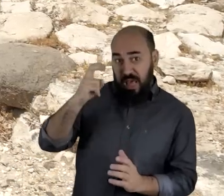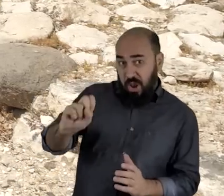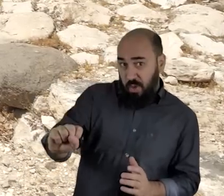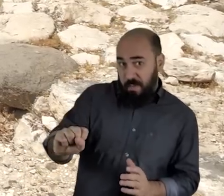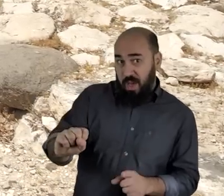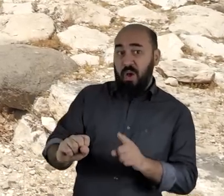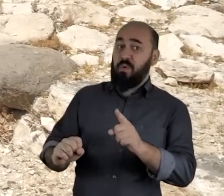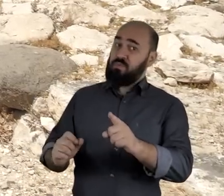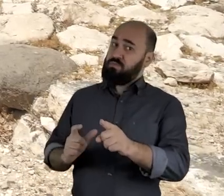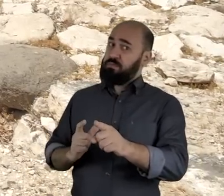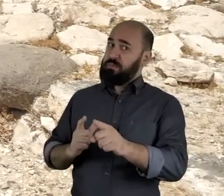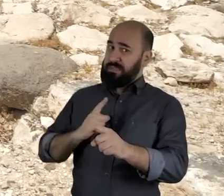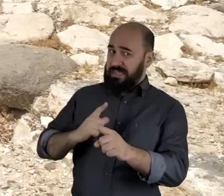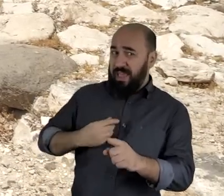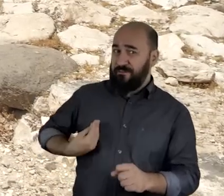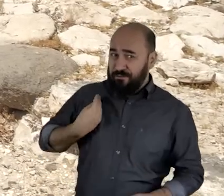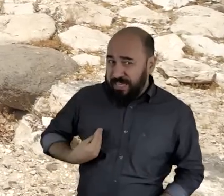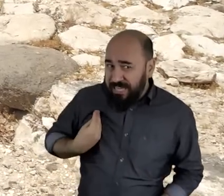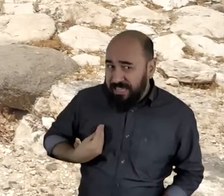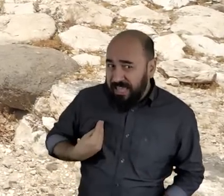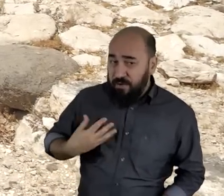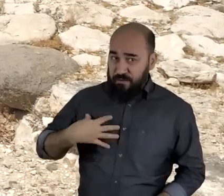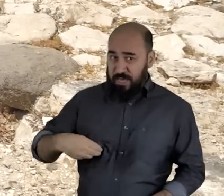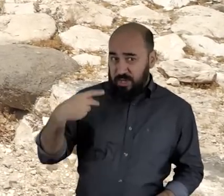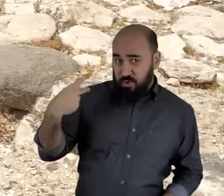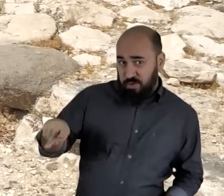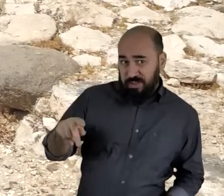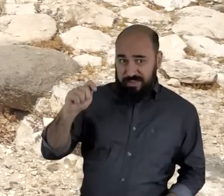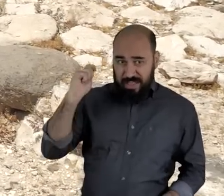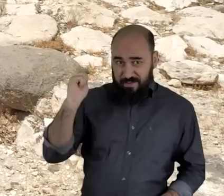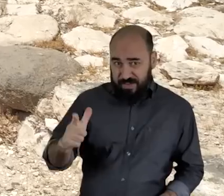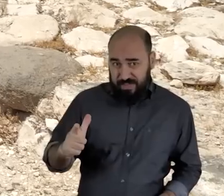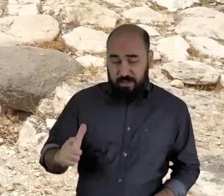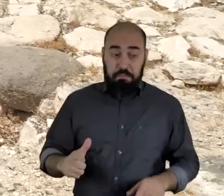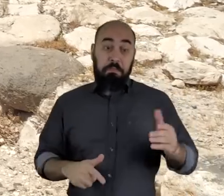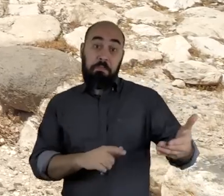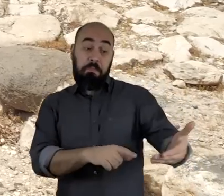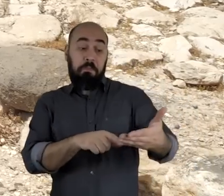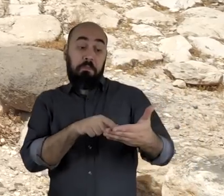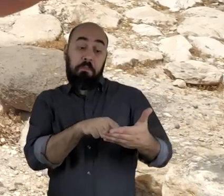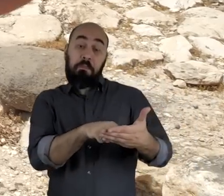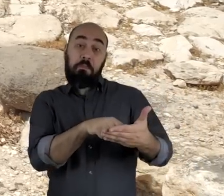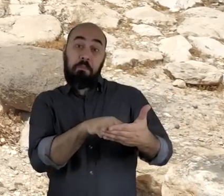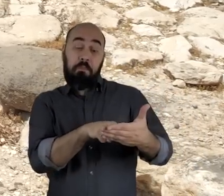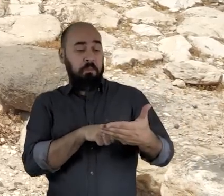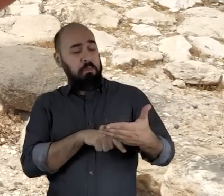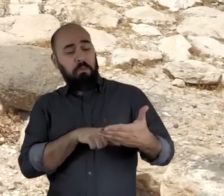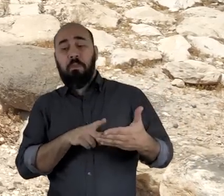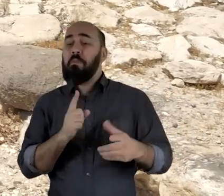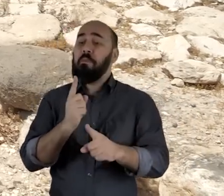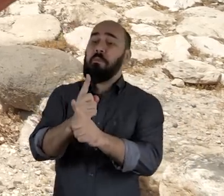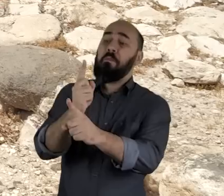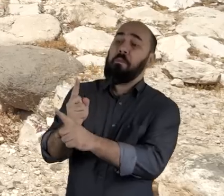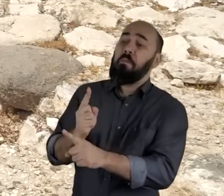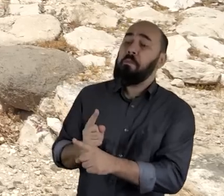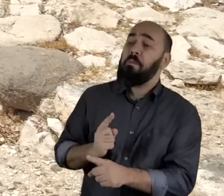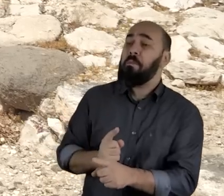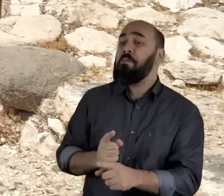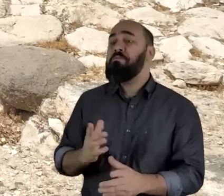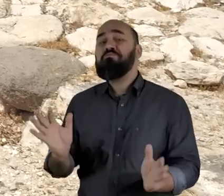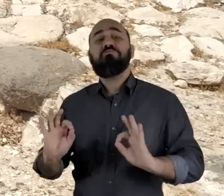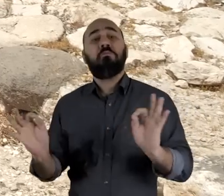agora já não duvidam tanto da existência histórica de Salomão, porque, embora não tenha nenhuma inscrição fora da Bíblia e contemporânea àqueles dias